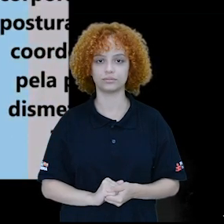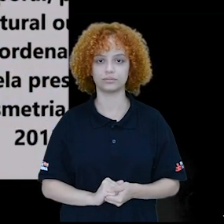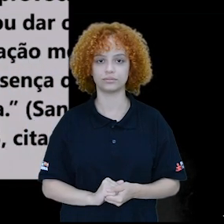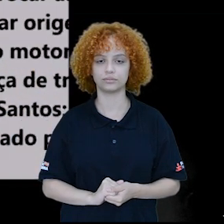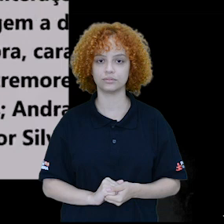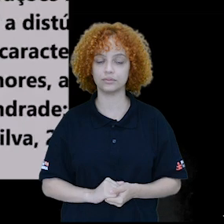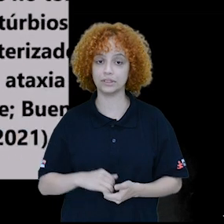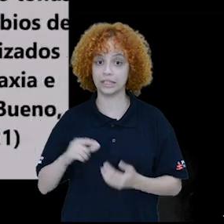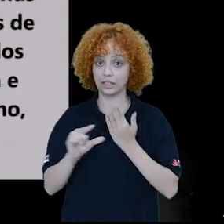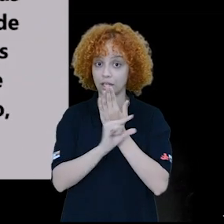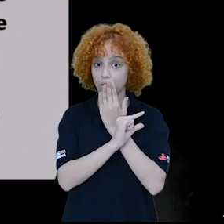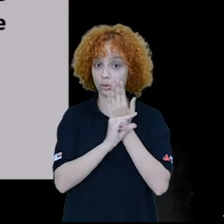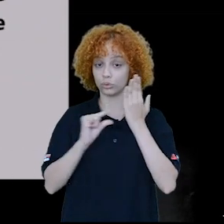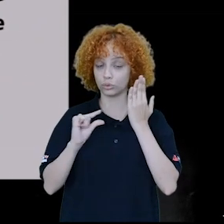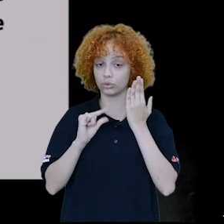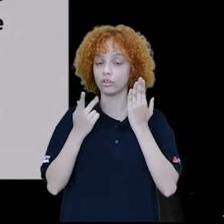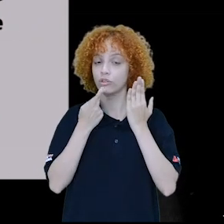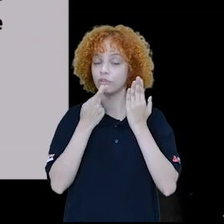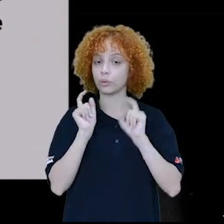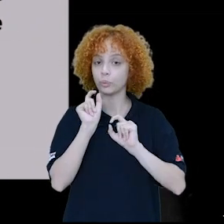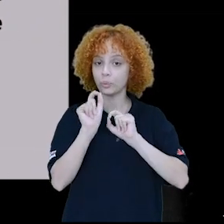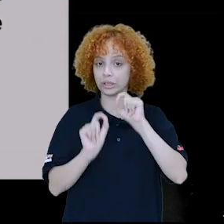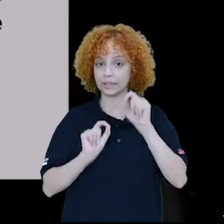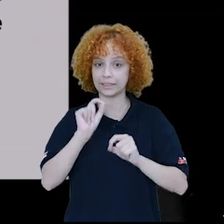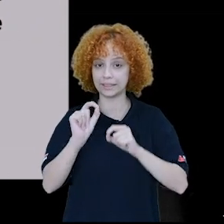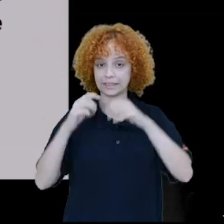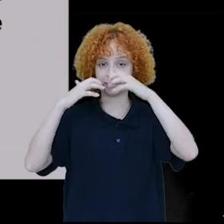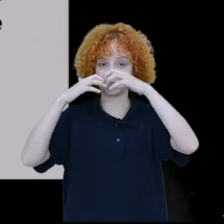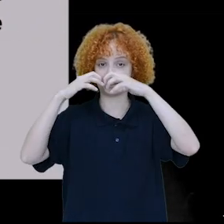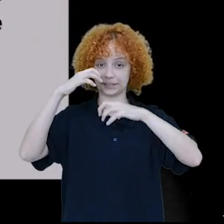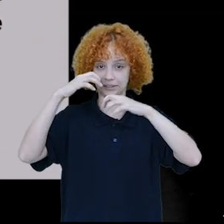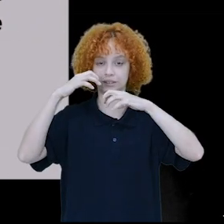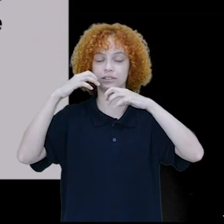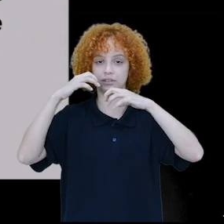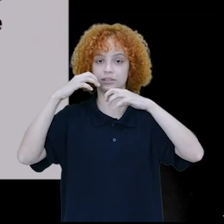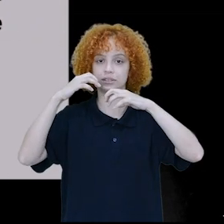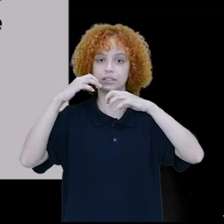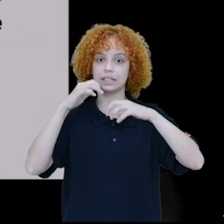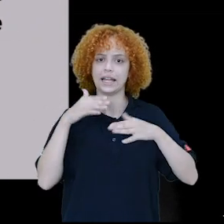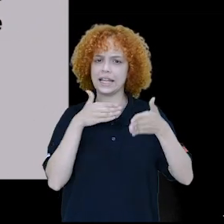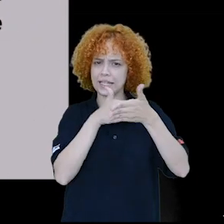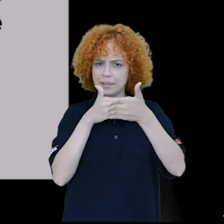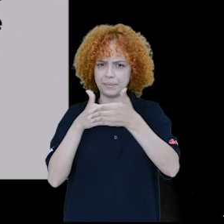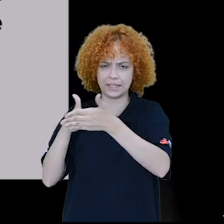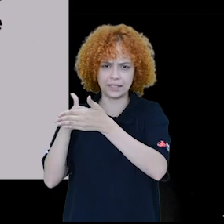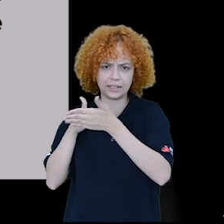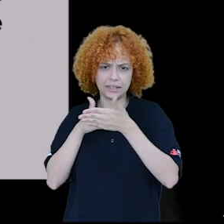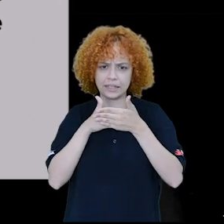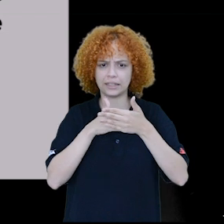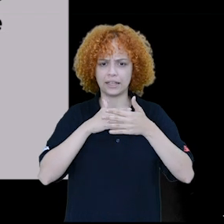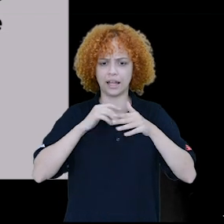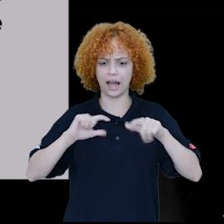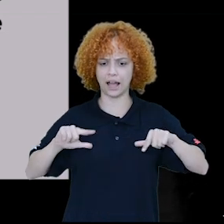Esses autores nos dizem que lesões cerebelares não impedem a realização de